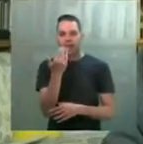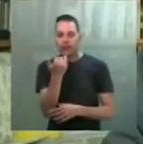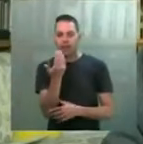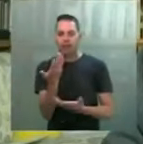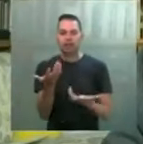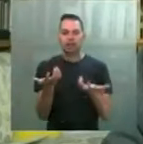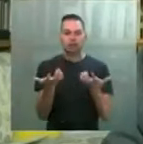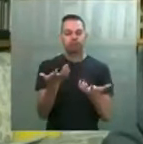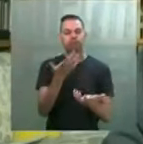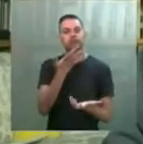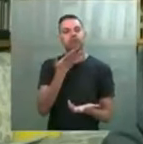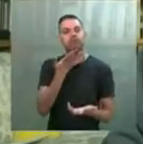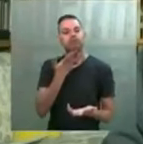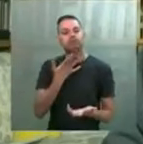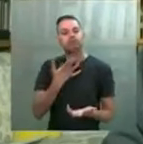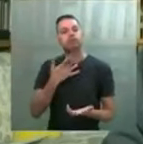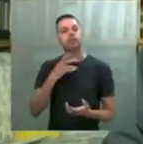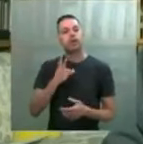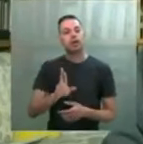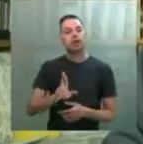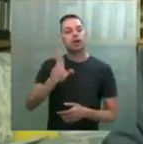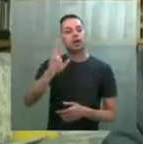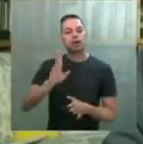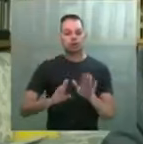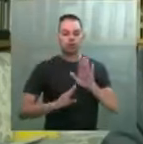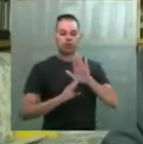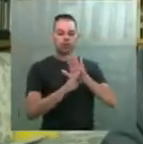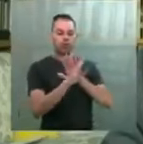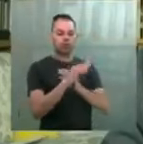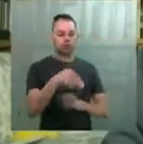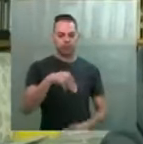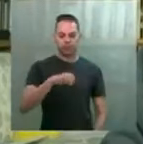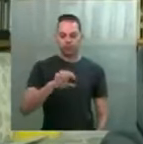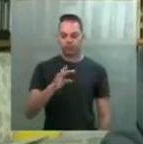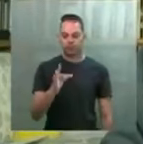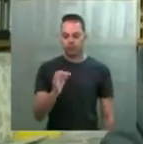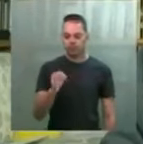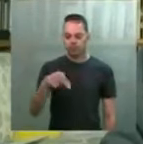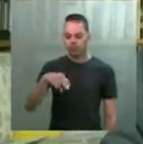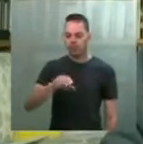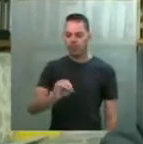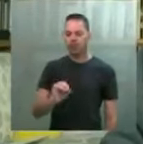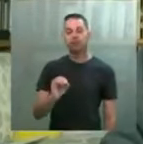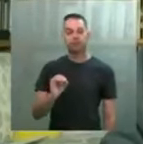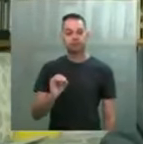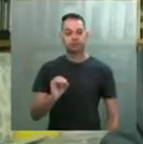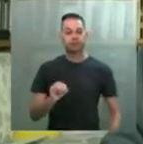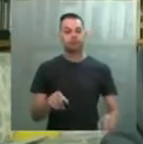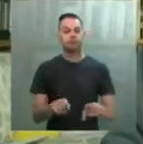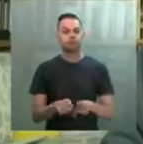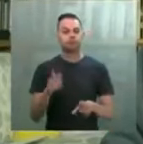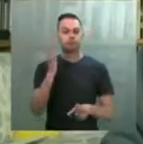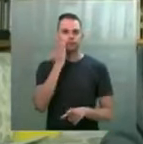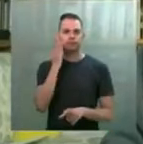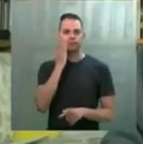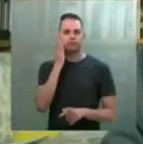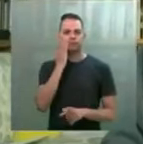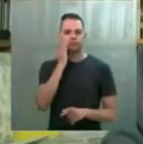por carne vermelha, é responsável por esse aumento de metano na atmosfera. E também sabemos que o